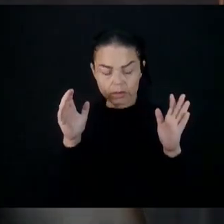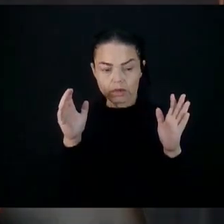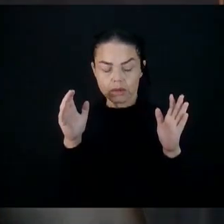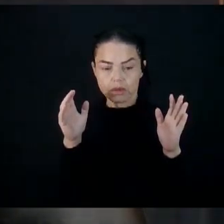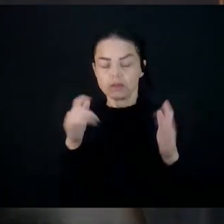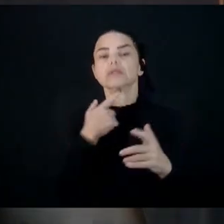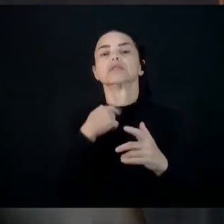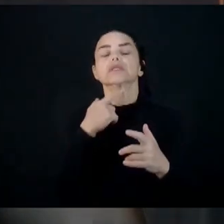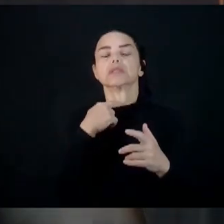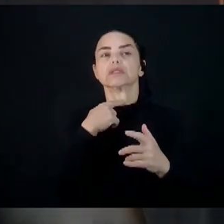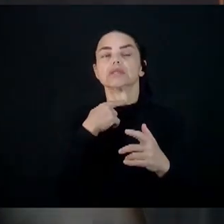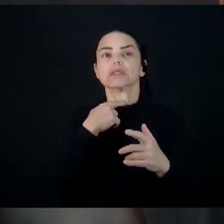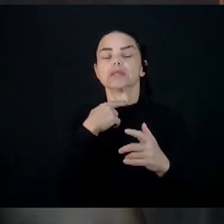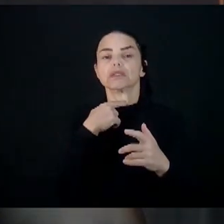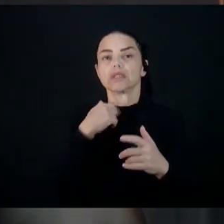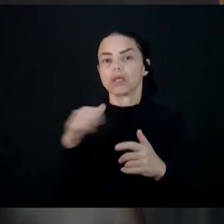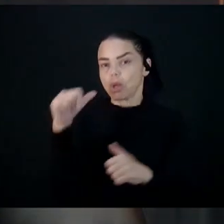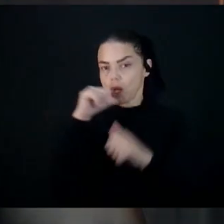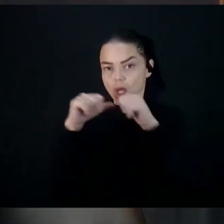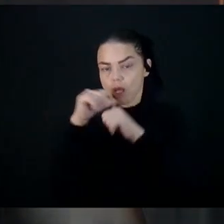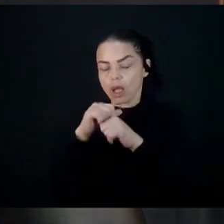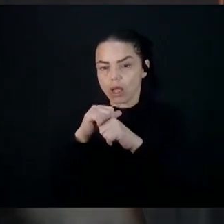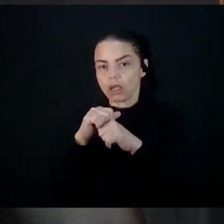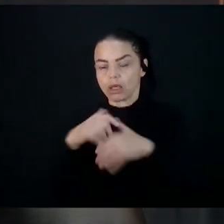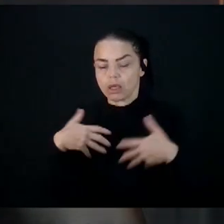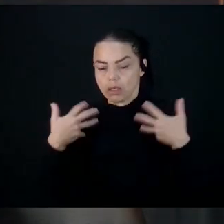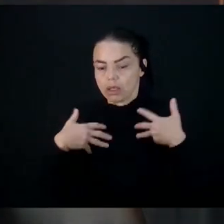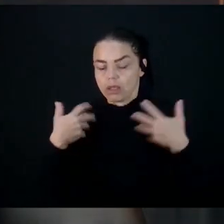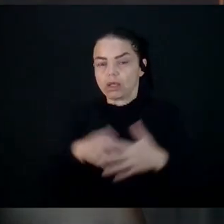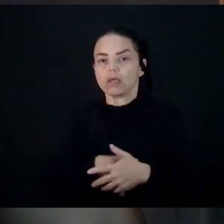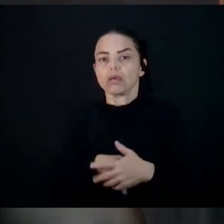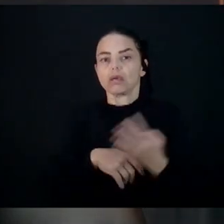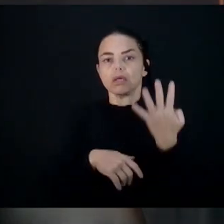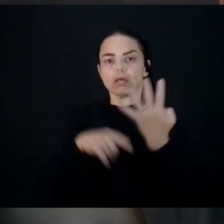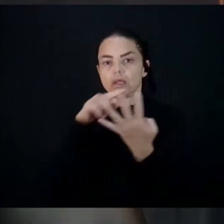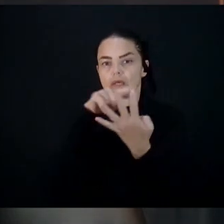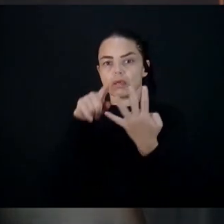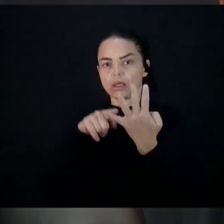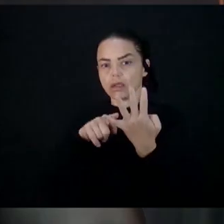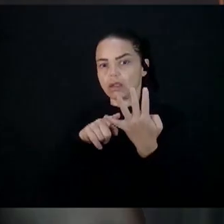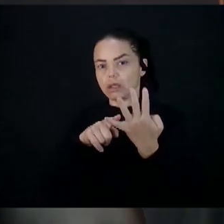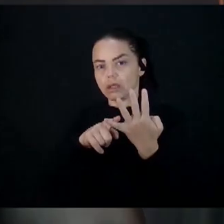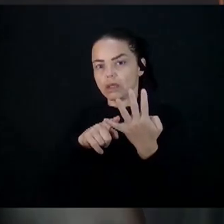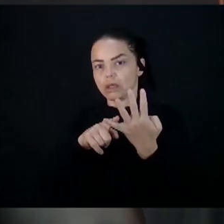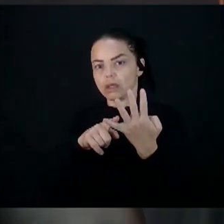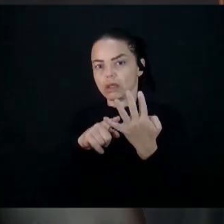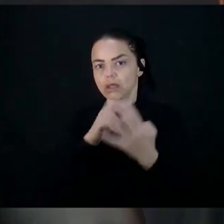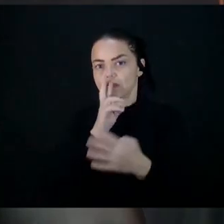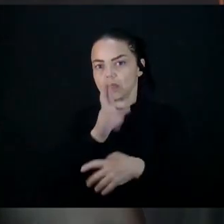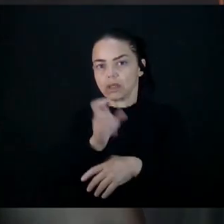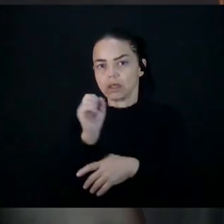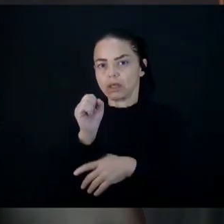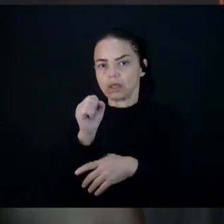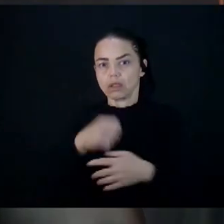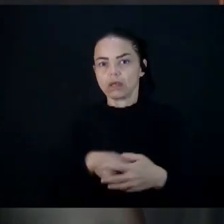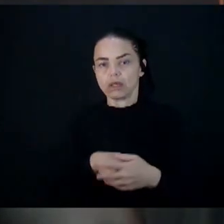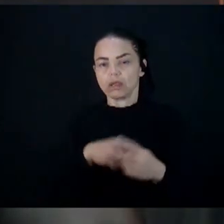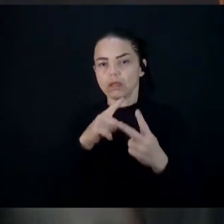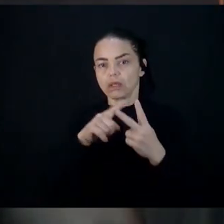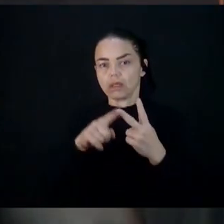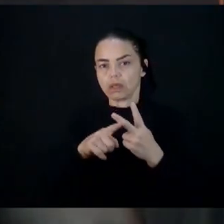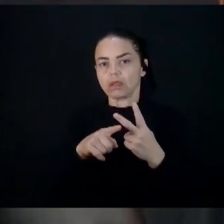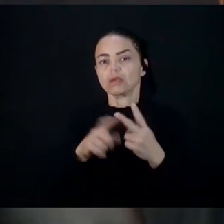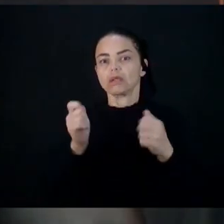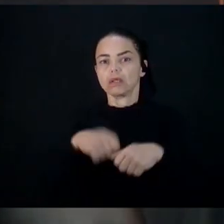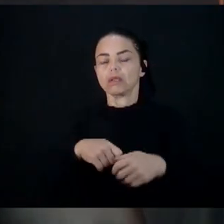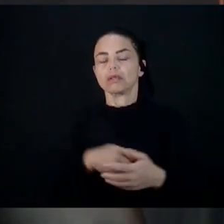para acordar, para animar. Então, se dentre essas 4 questões aí, você respondeu sim para pelo menos 2, isso já pode